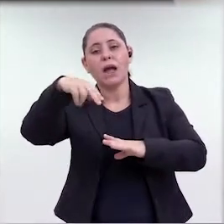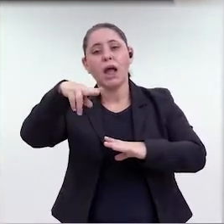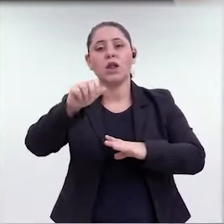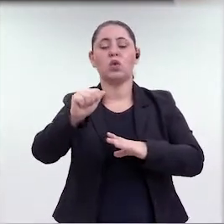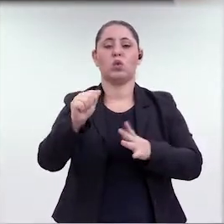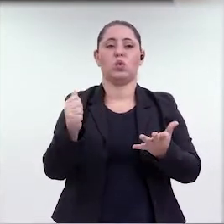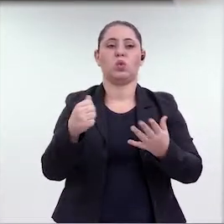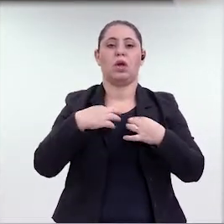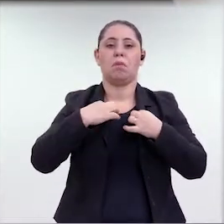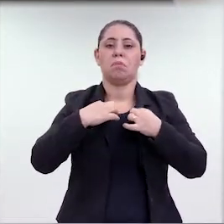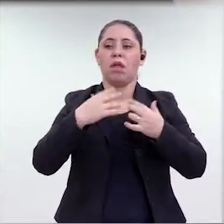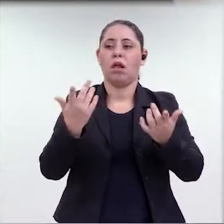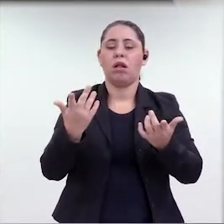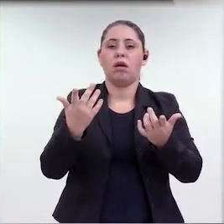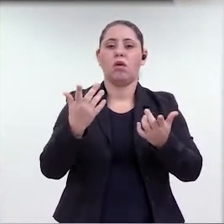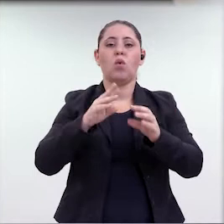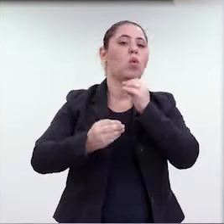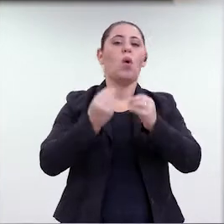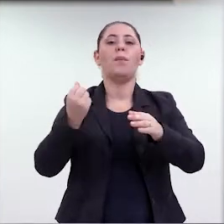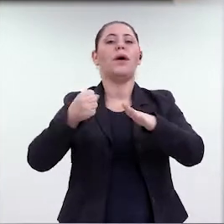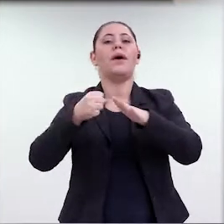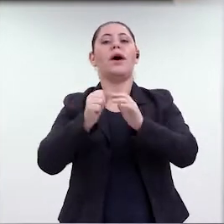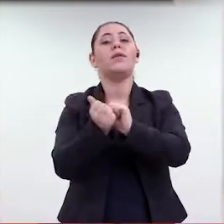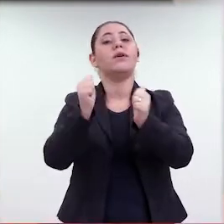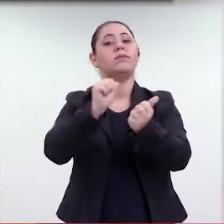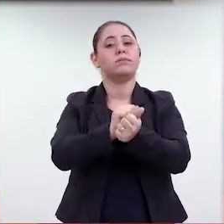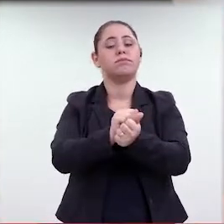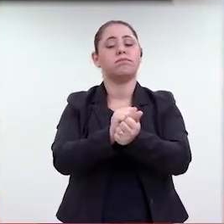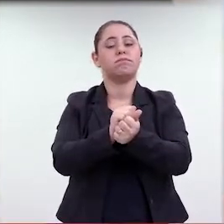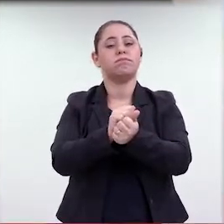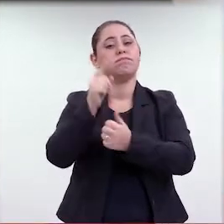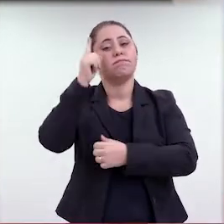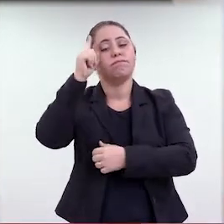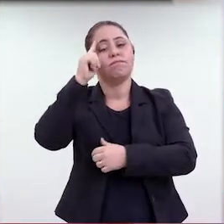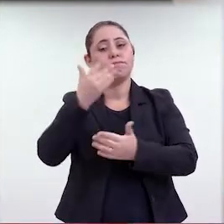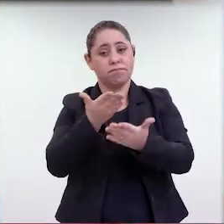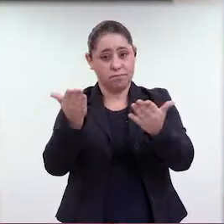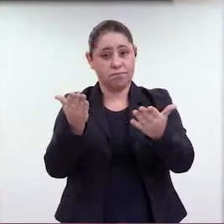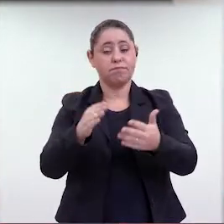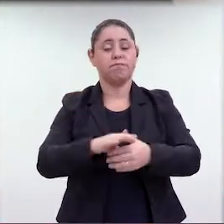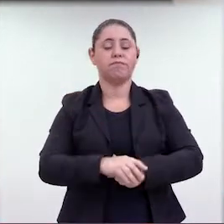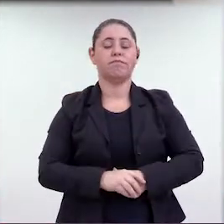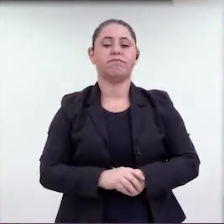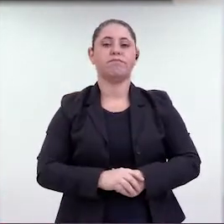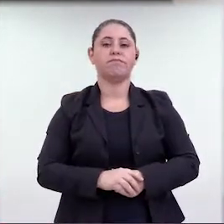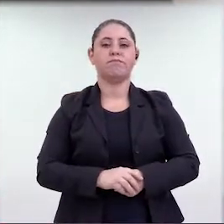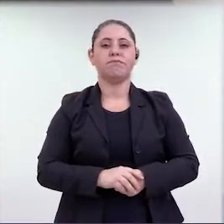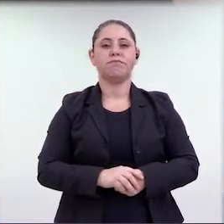pano? Conta para mim como é que foi mais ou menos essa adaptação aí na rotina de vocês.